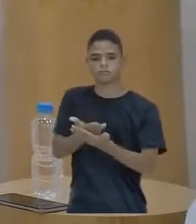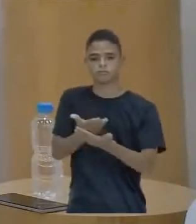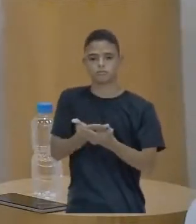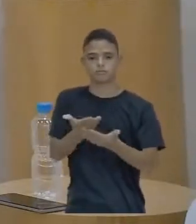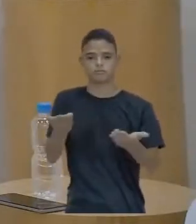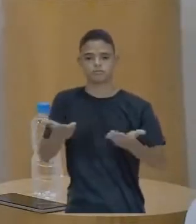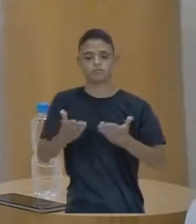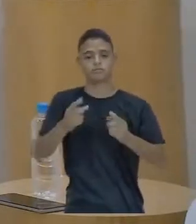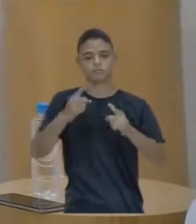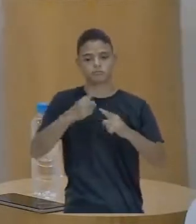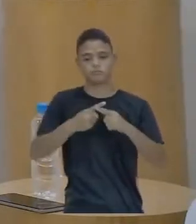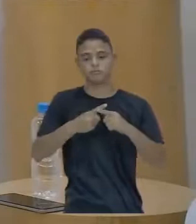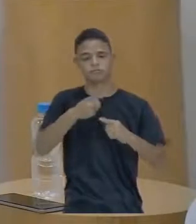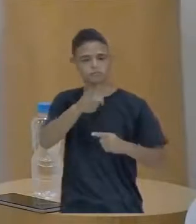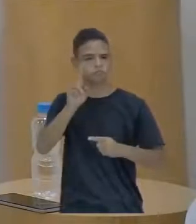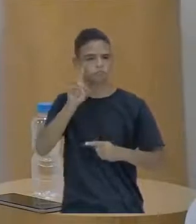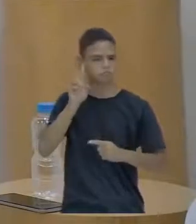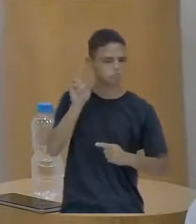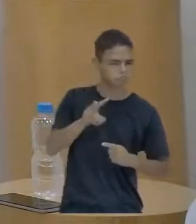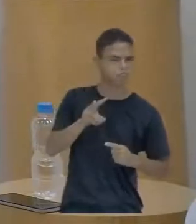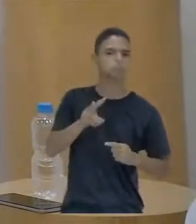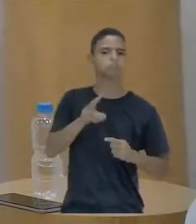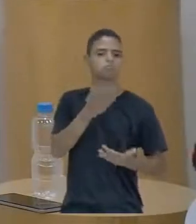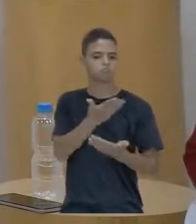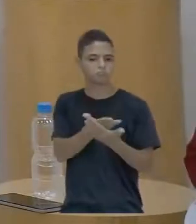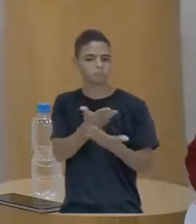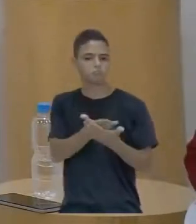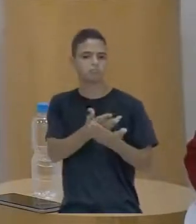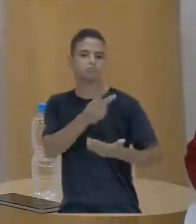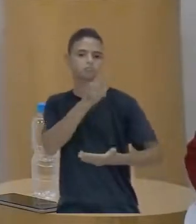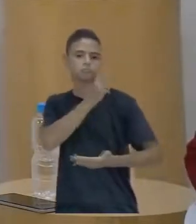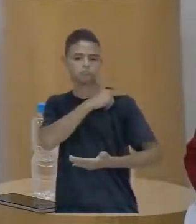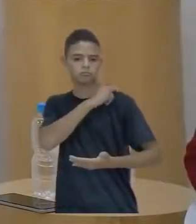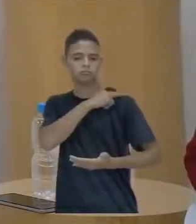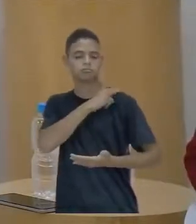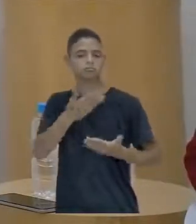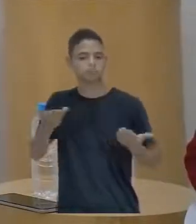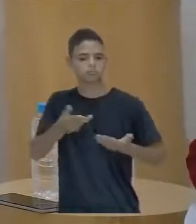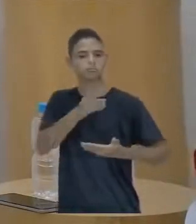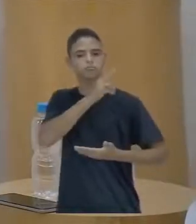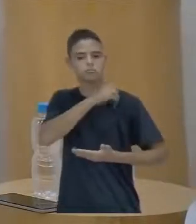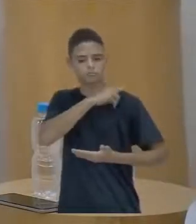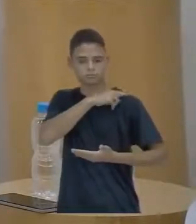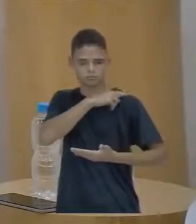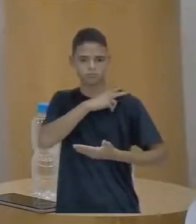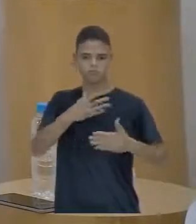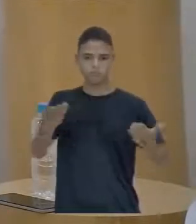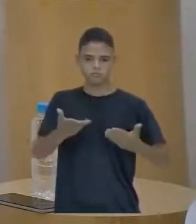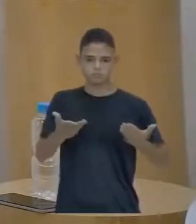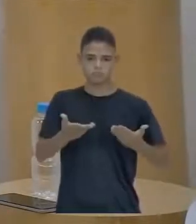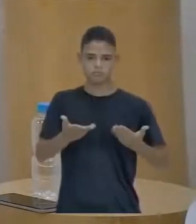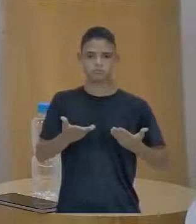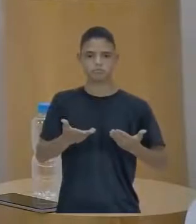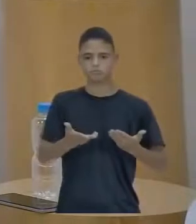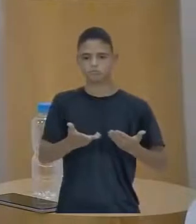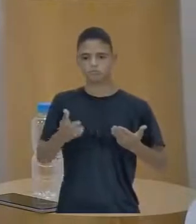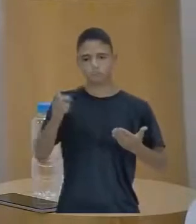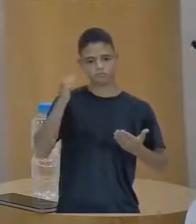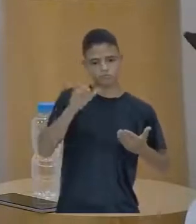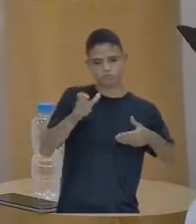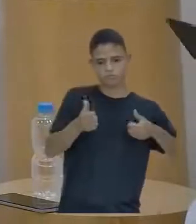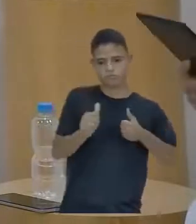não viu a aula da segunda série, a gente falou de debate, temas polêmicos, e esta aula é uma espécie de desmembramento, mas você consegue acompanhá-la de